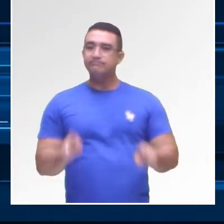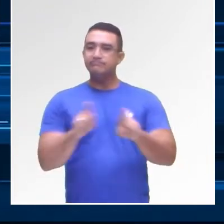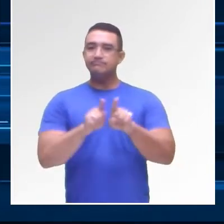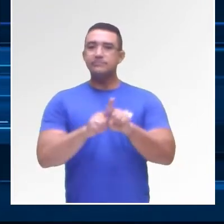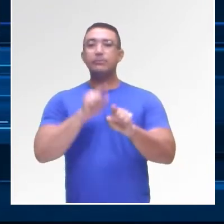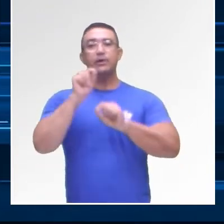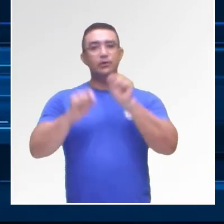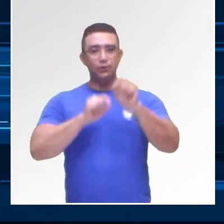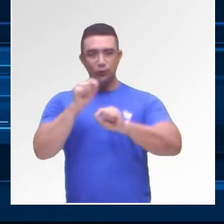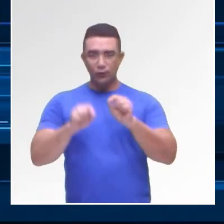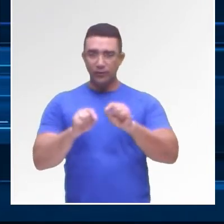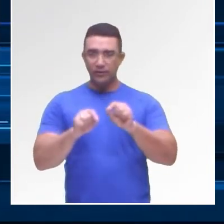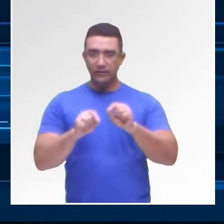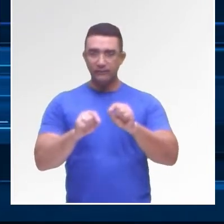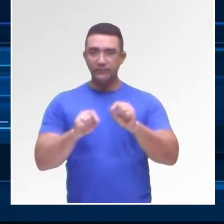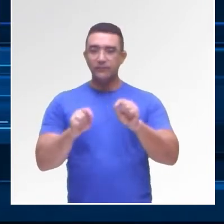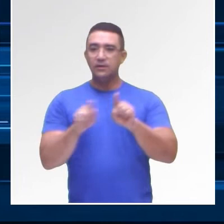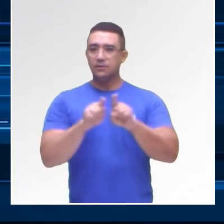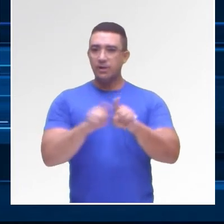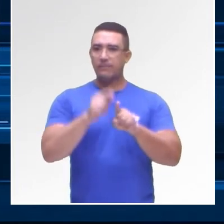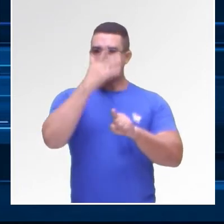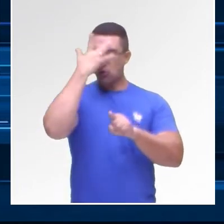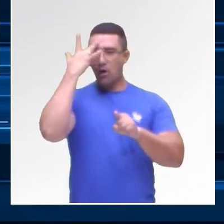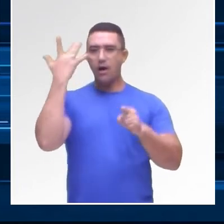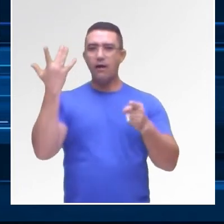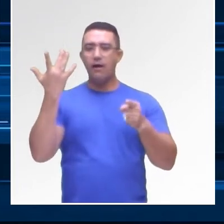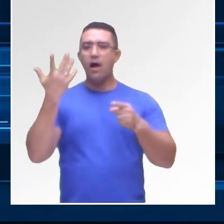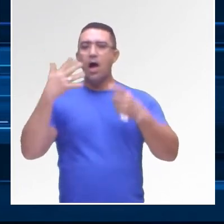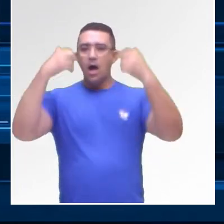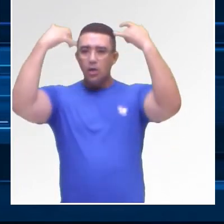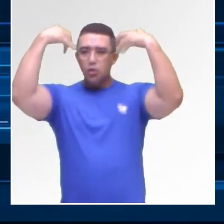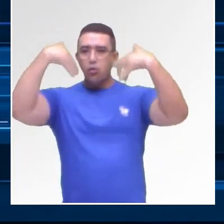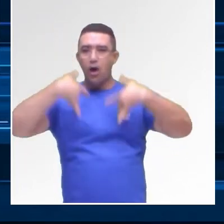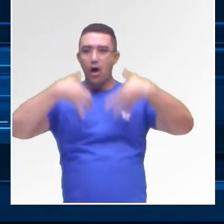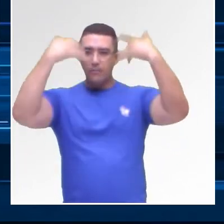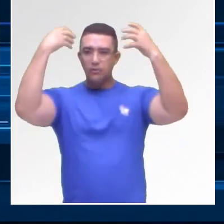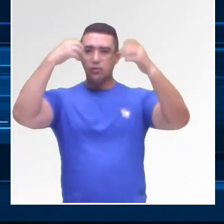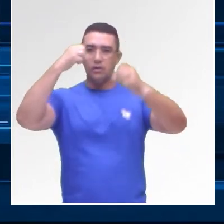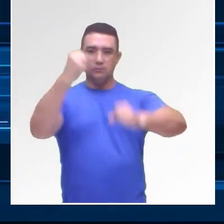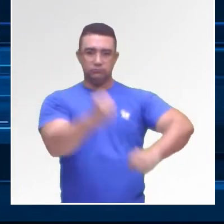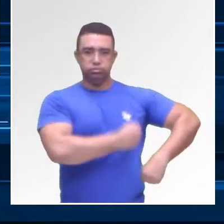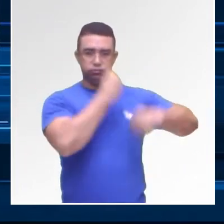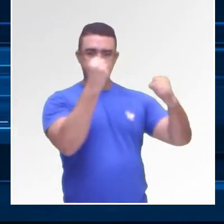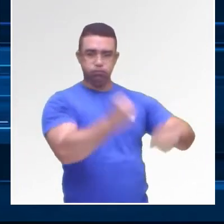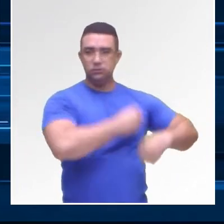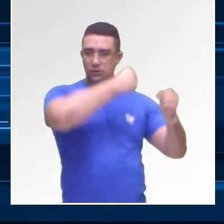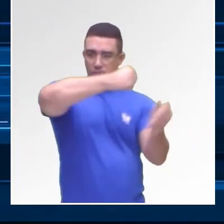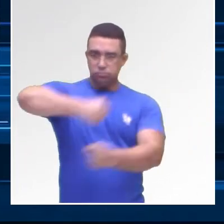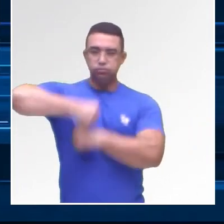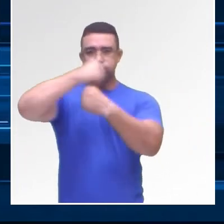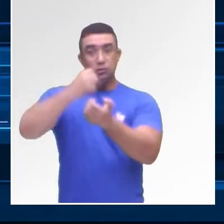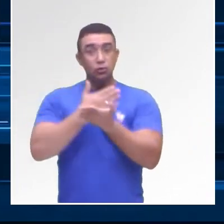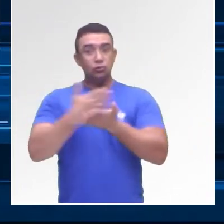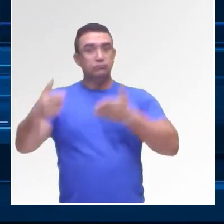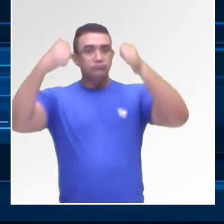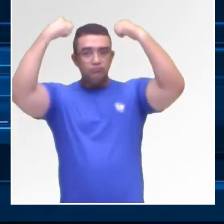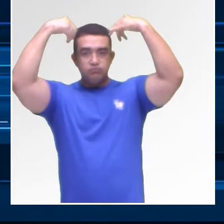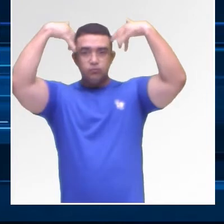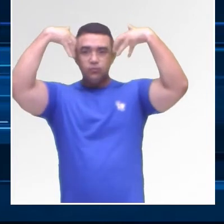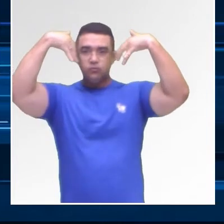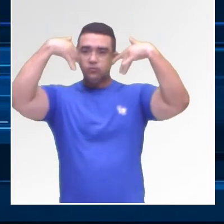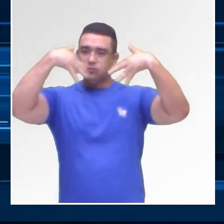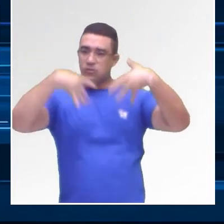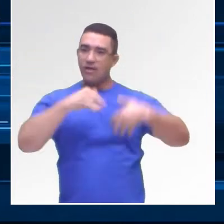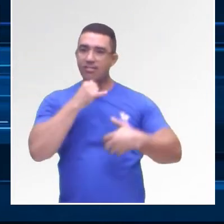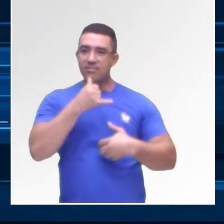gerar bastante perda de caloria. Porque quando você trabalha grandes grupos musculares ao mesmo tempo, você gasta